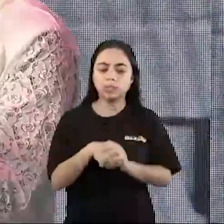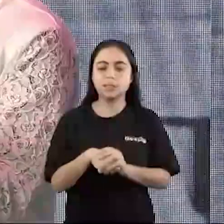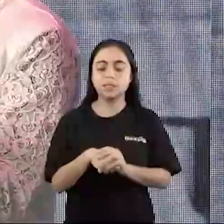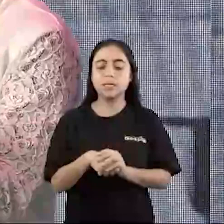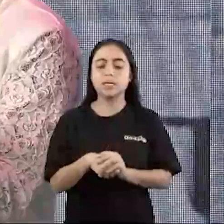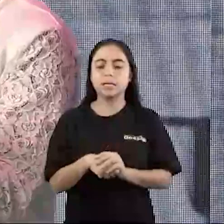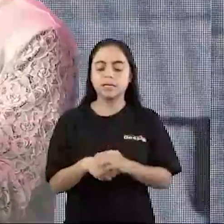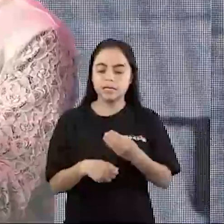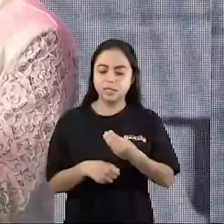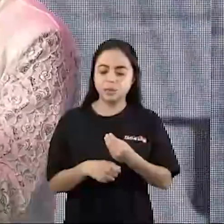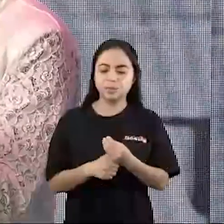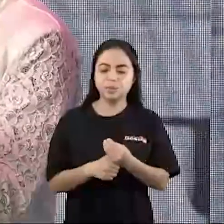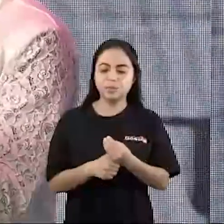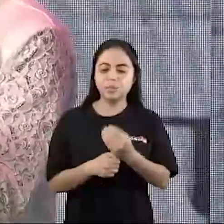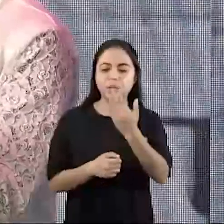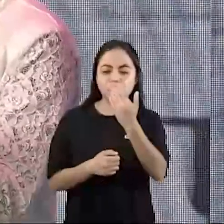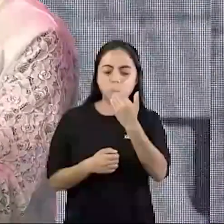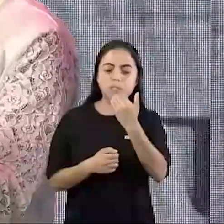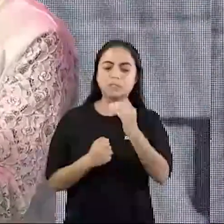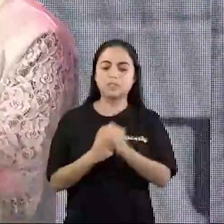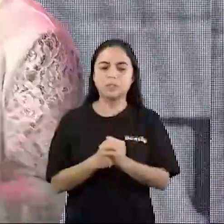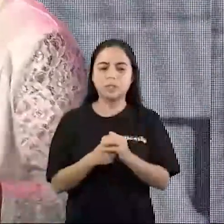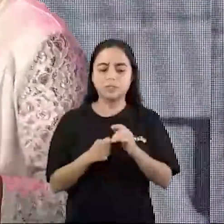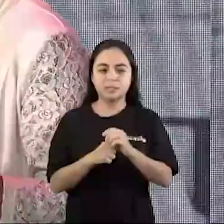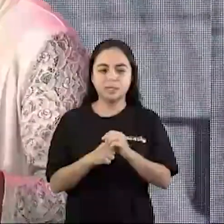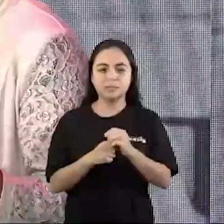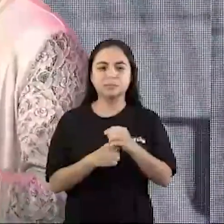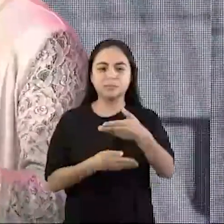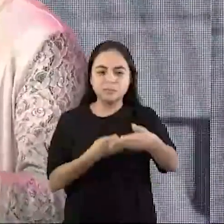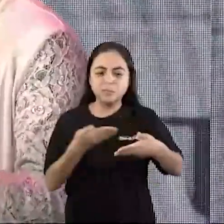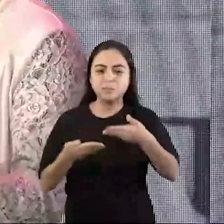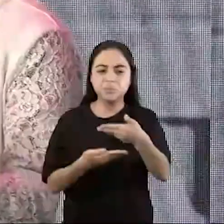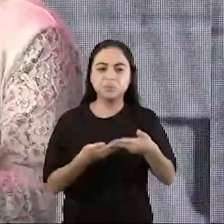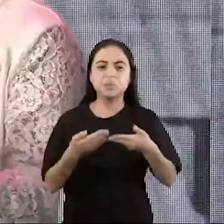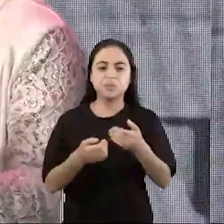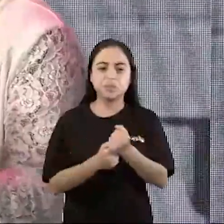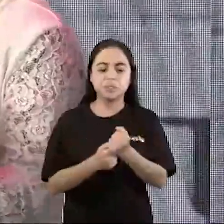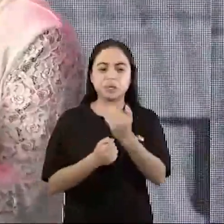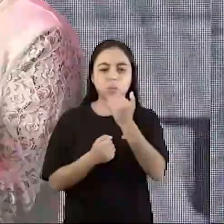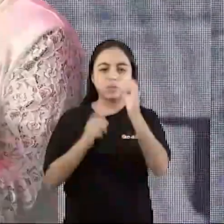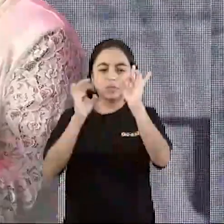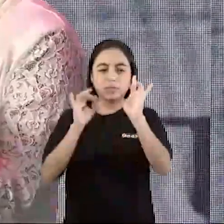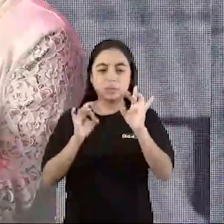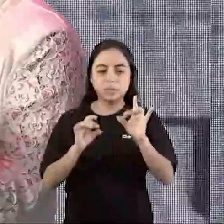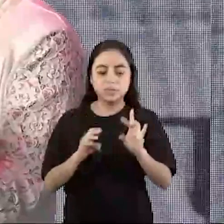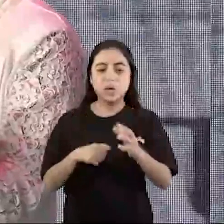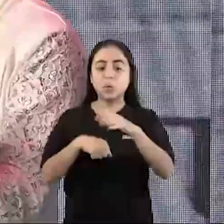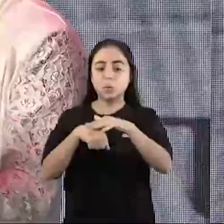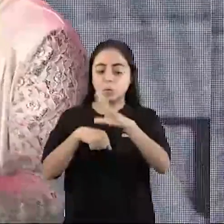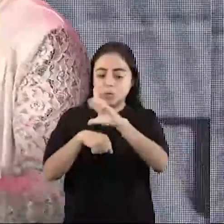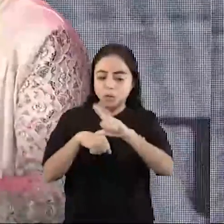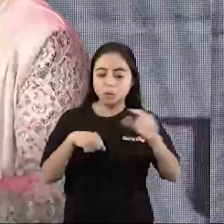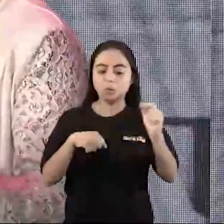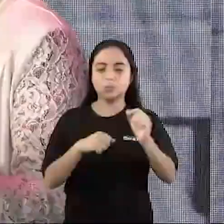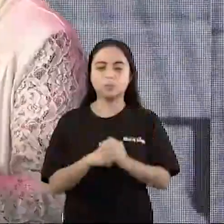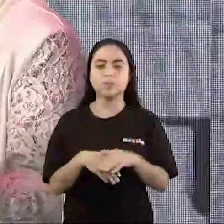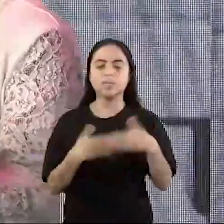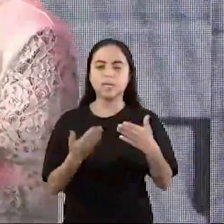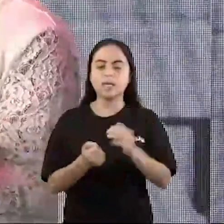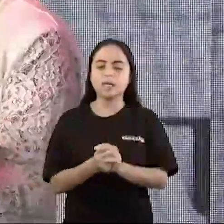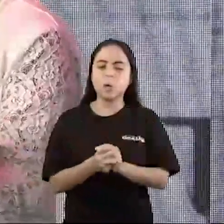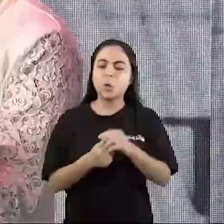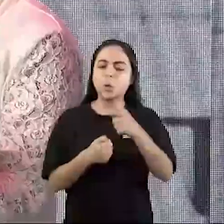de eliminação, porque ela ainda não viveu. Não. E aí, associada a isso, nós podemos tratar a